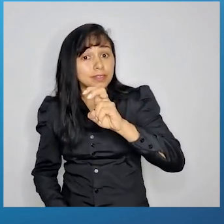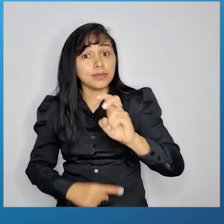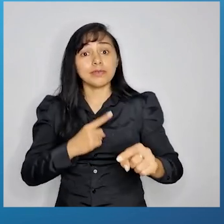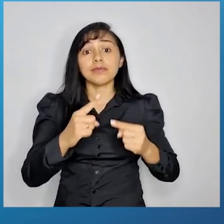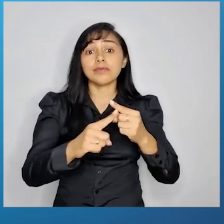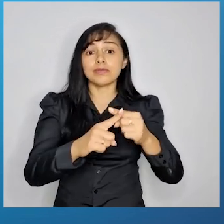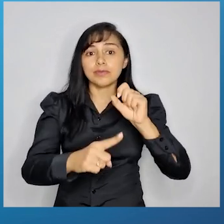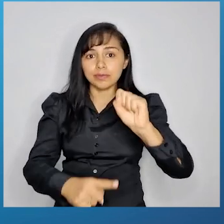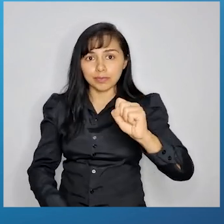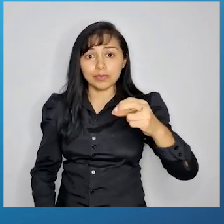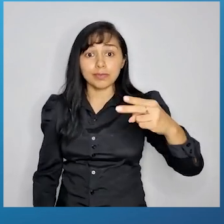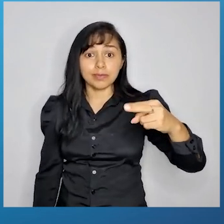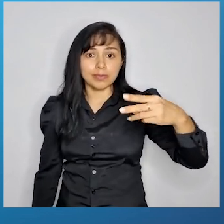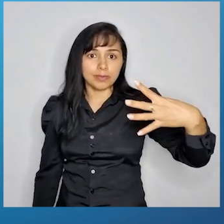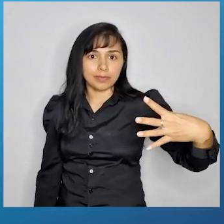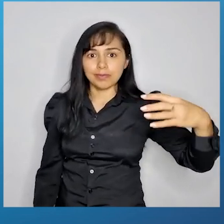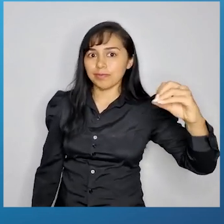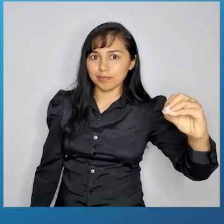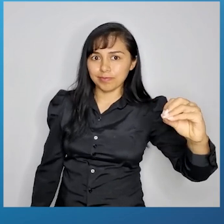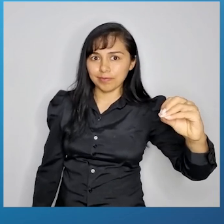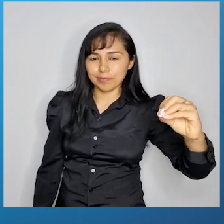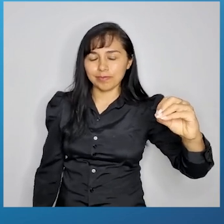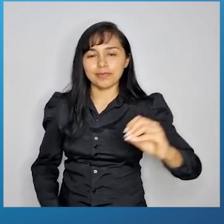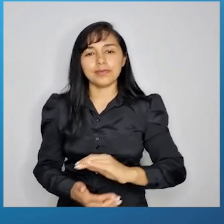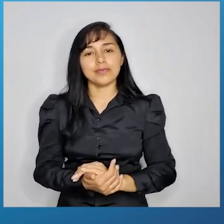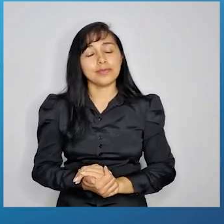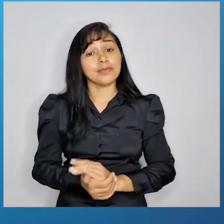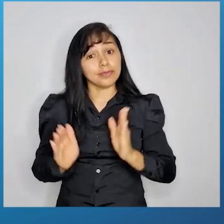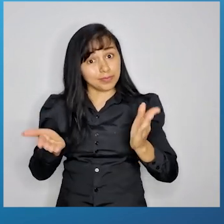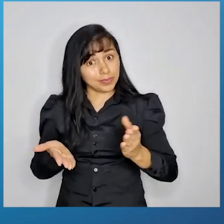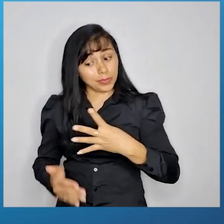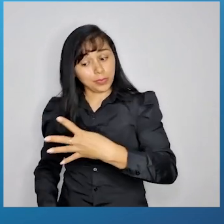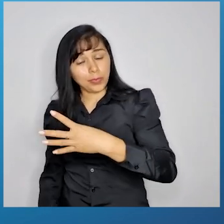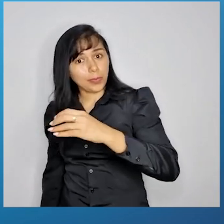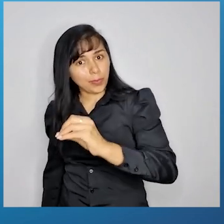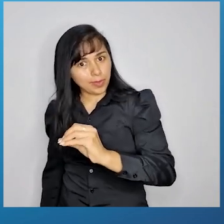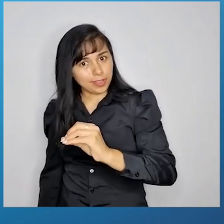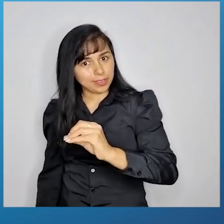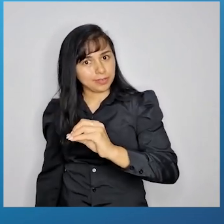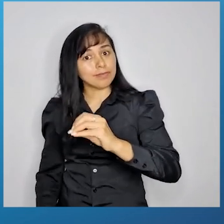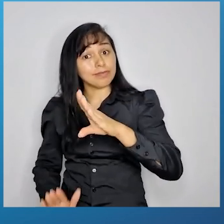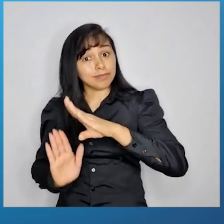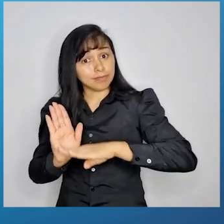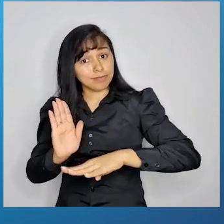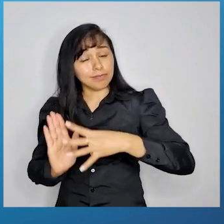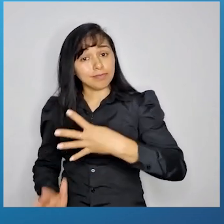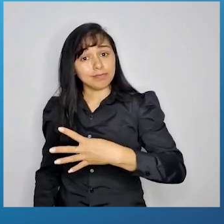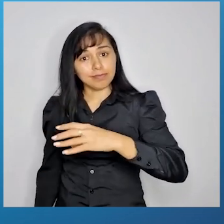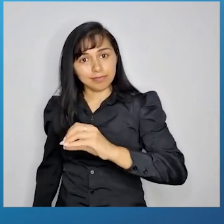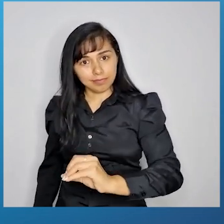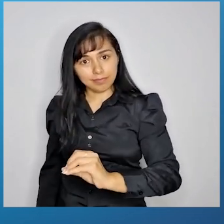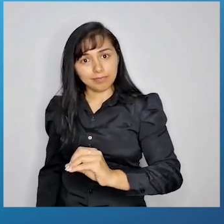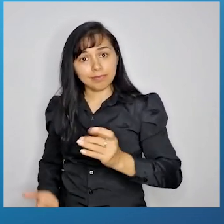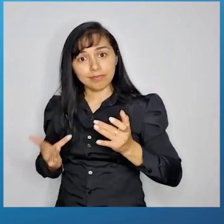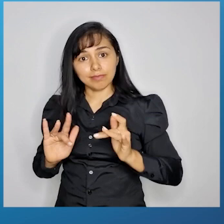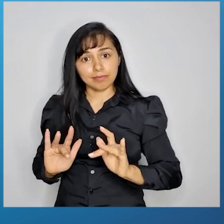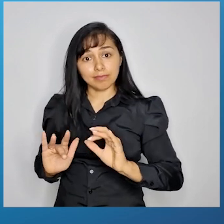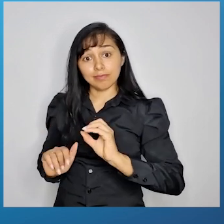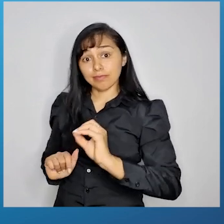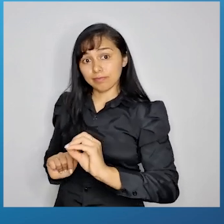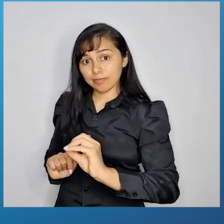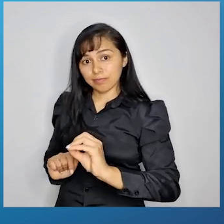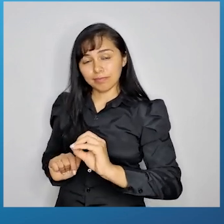5 vezes 8 é igual a 40. Então, nós vamos colocar aqui 5 vezes 8 igual a